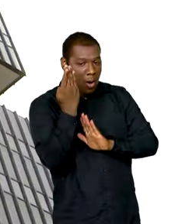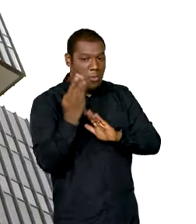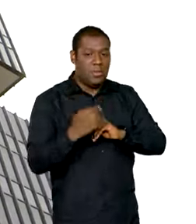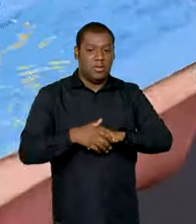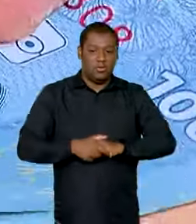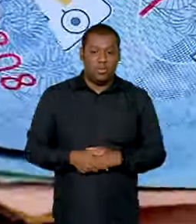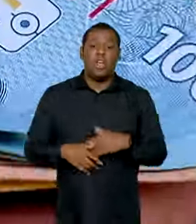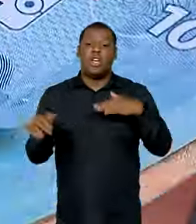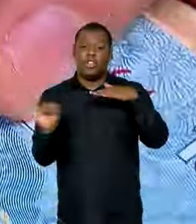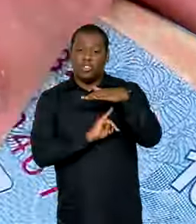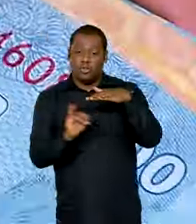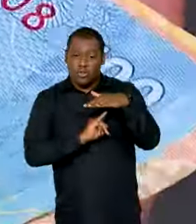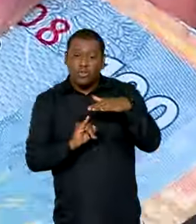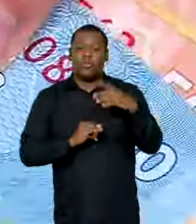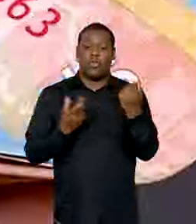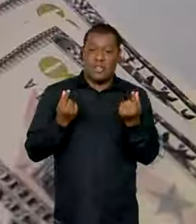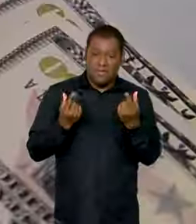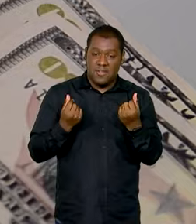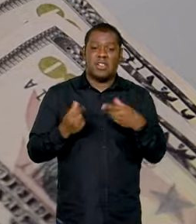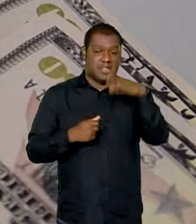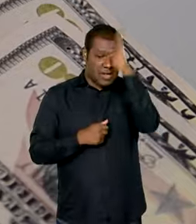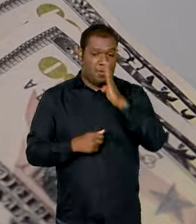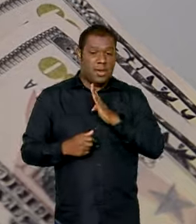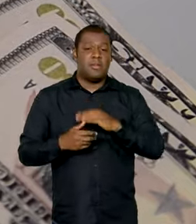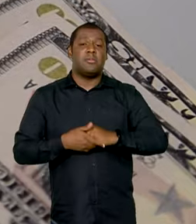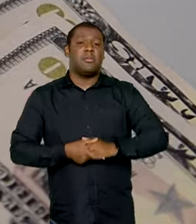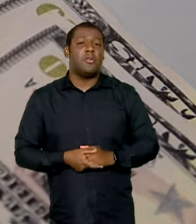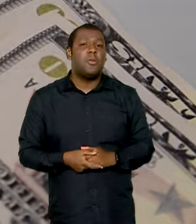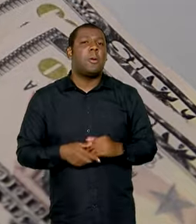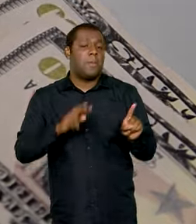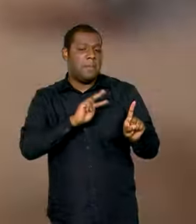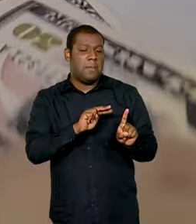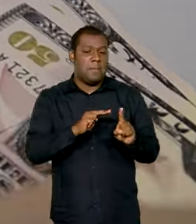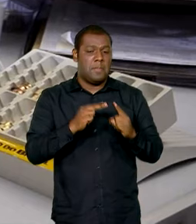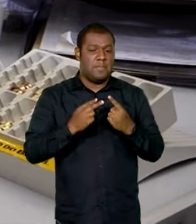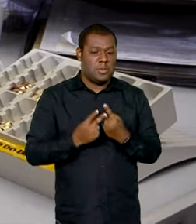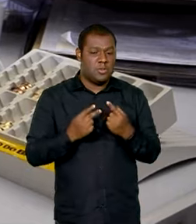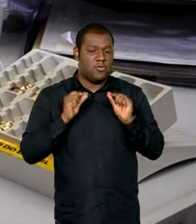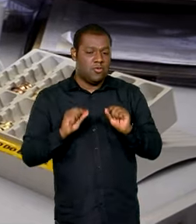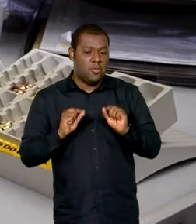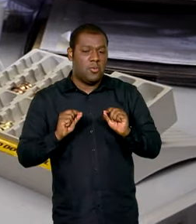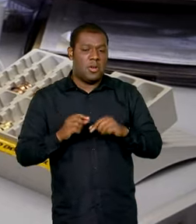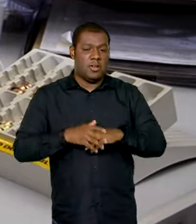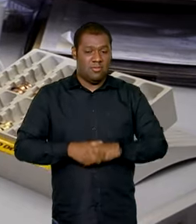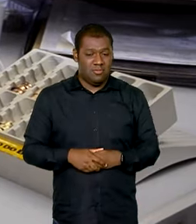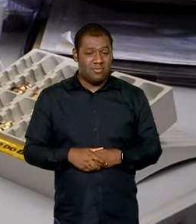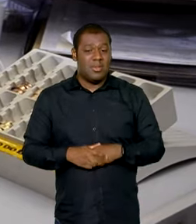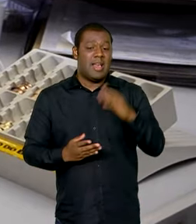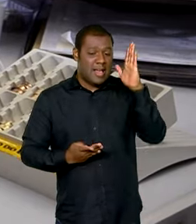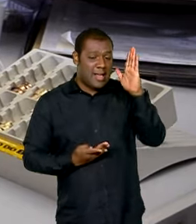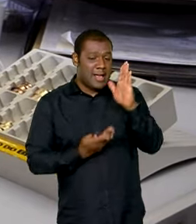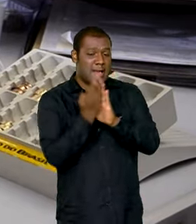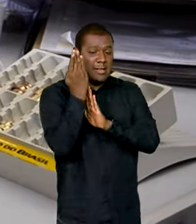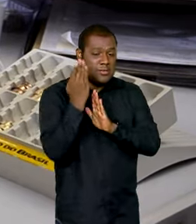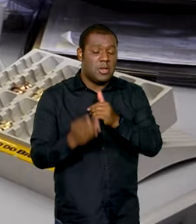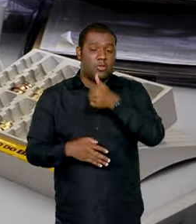principais instituições financeiras do país O resultado vai ser um pouco menor crescimento de